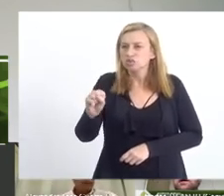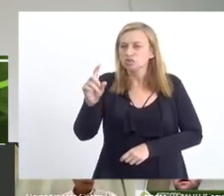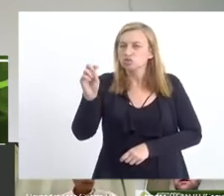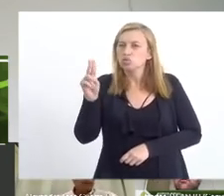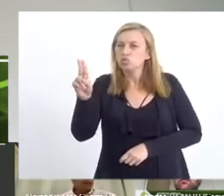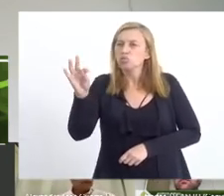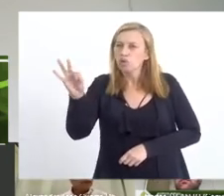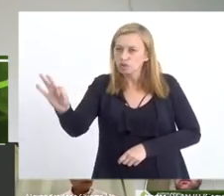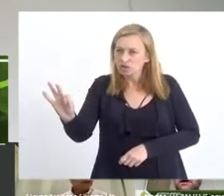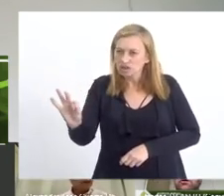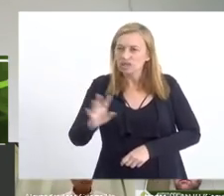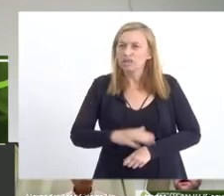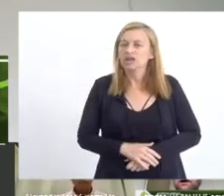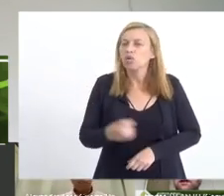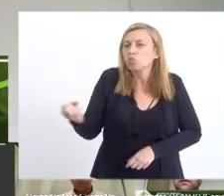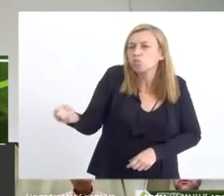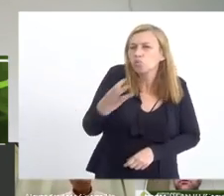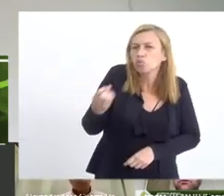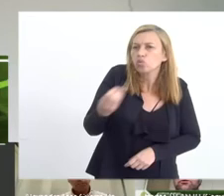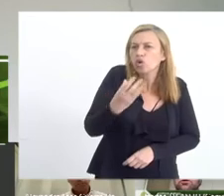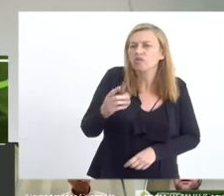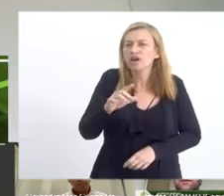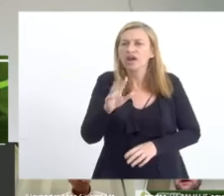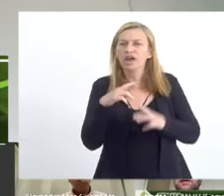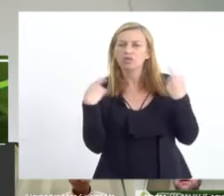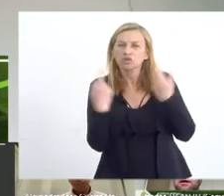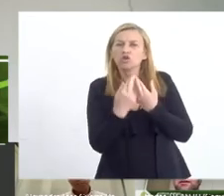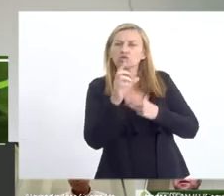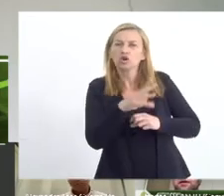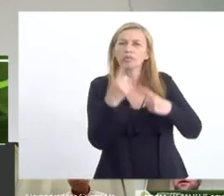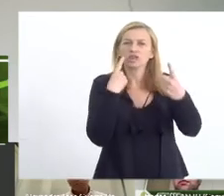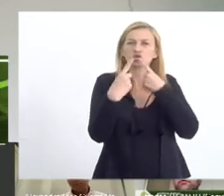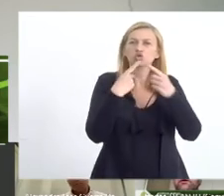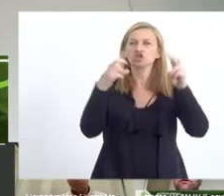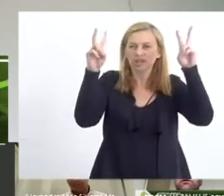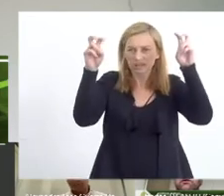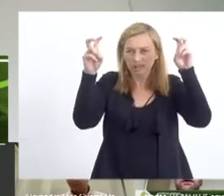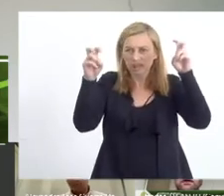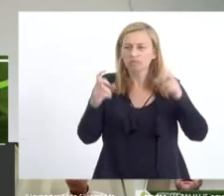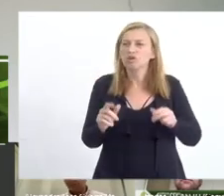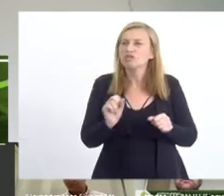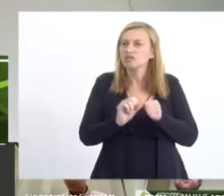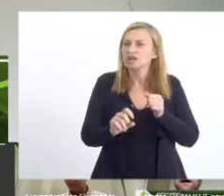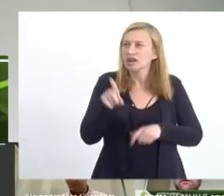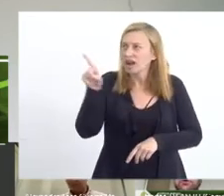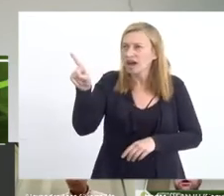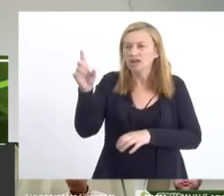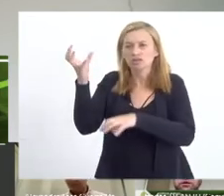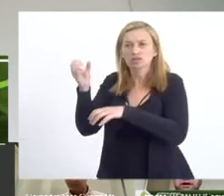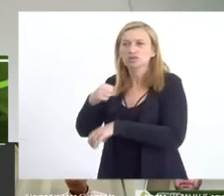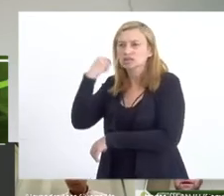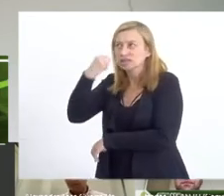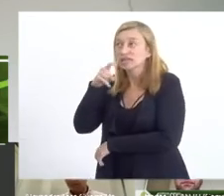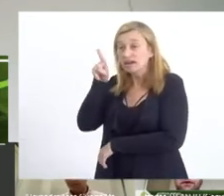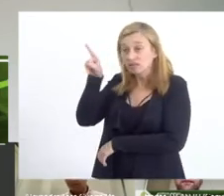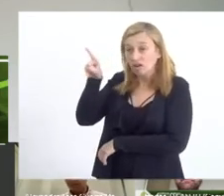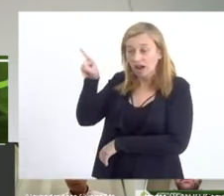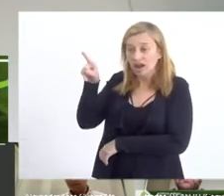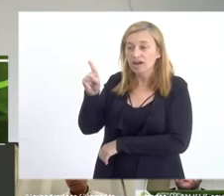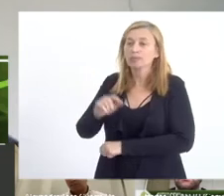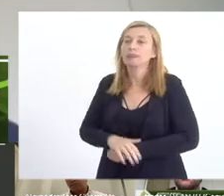suscita uma nova audiência só para debater esse tema, como foi feito lá no Senado, onde a gente pôde estar